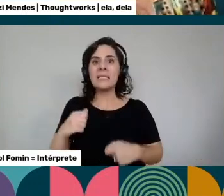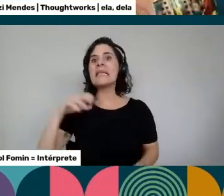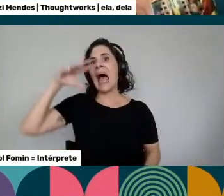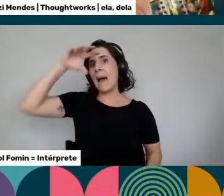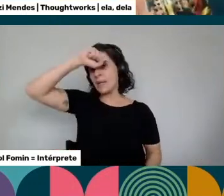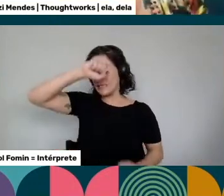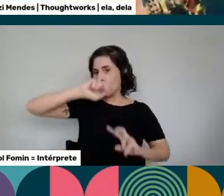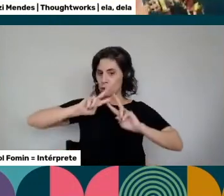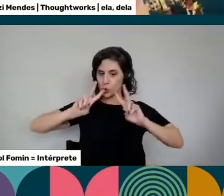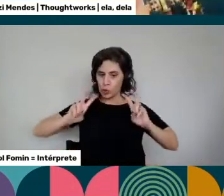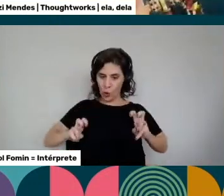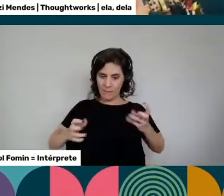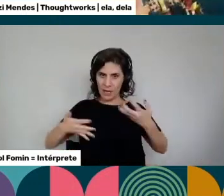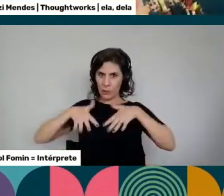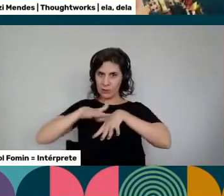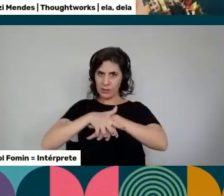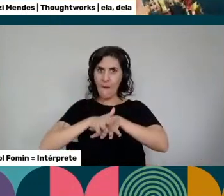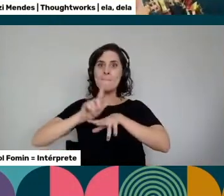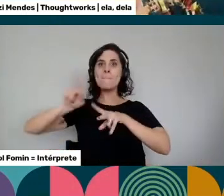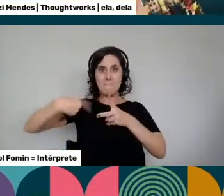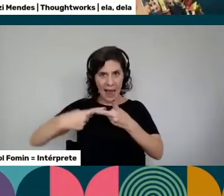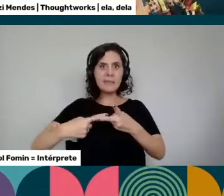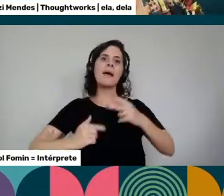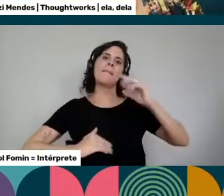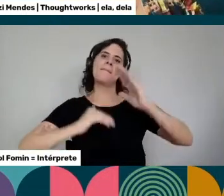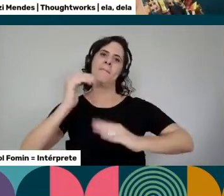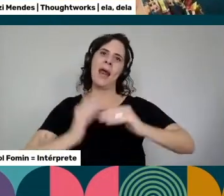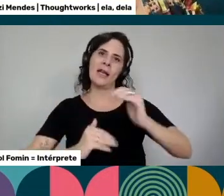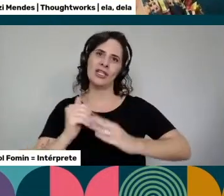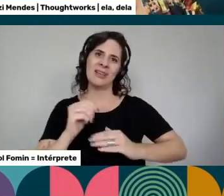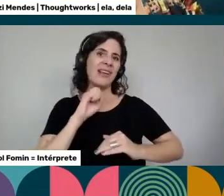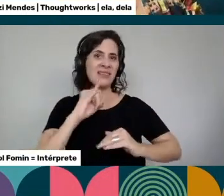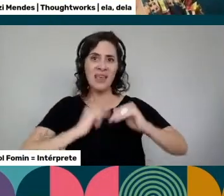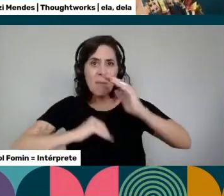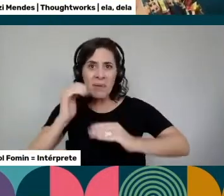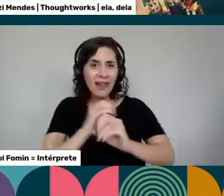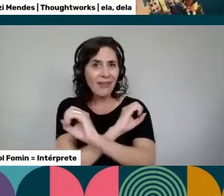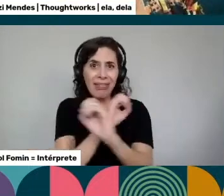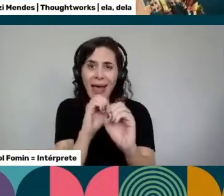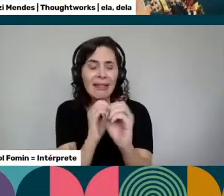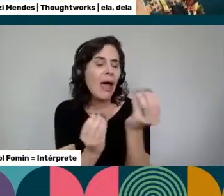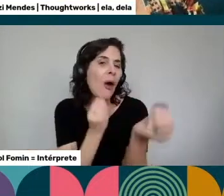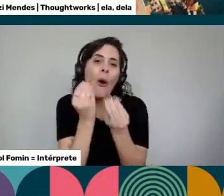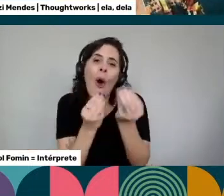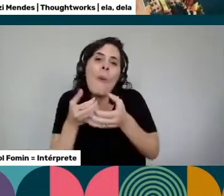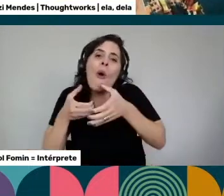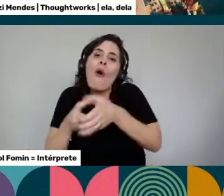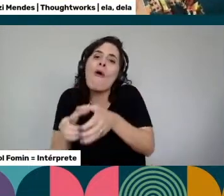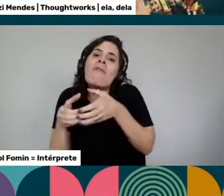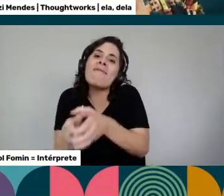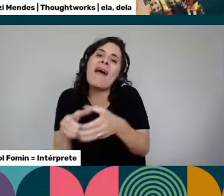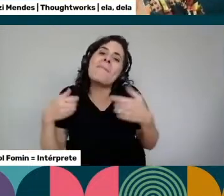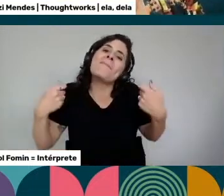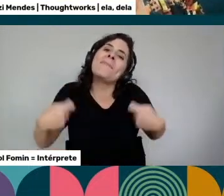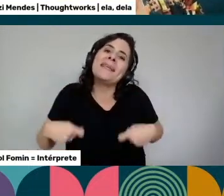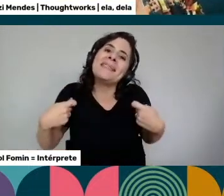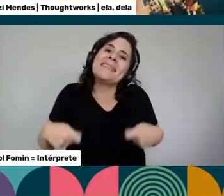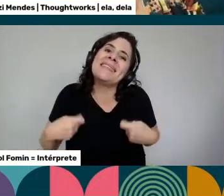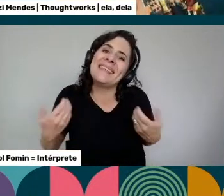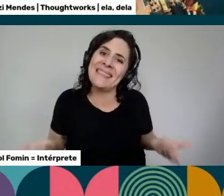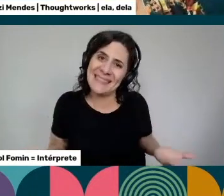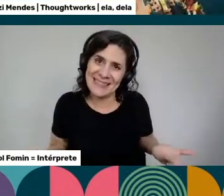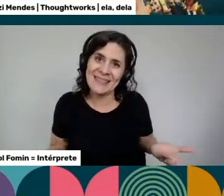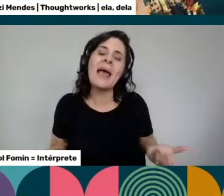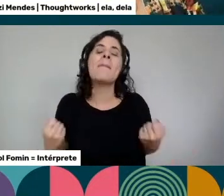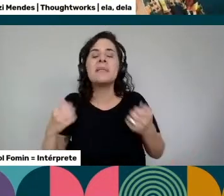de conviver é você trazer para dentro do jogo, é você se permitir não saber, e estar aberto a aprender todos os